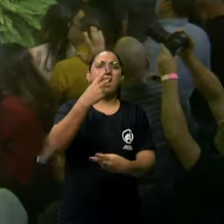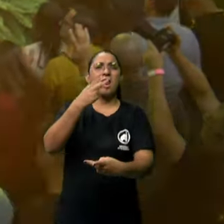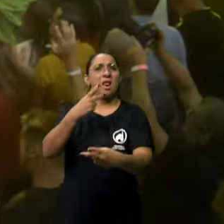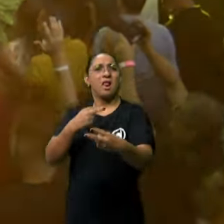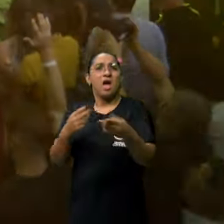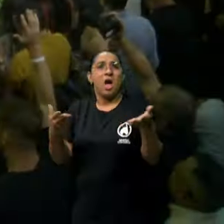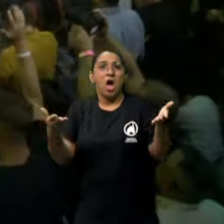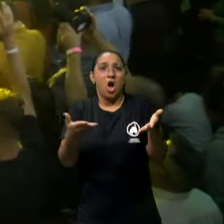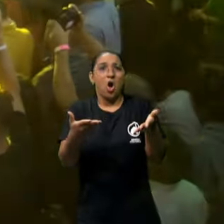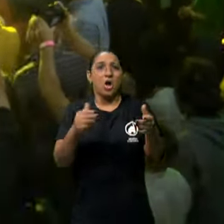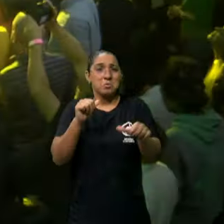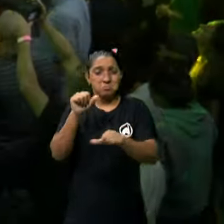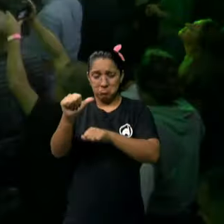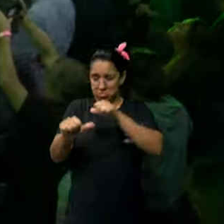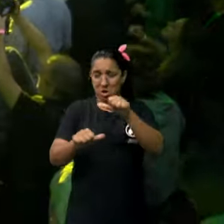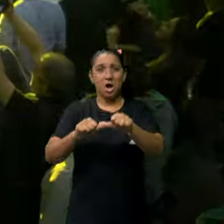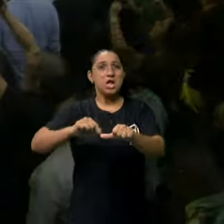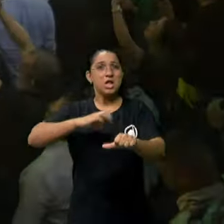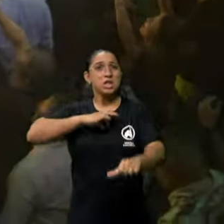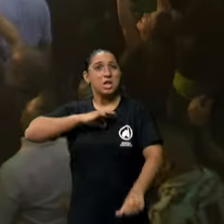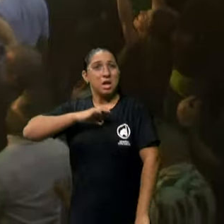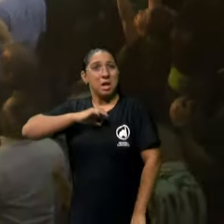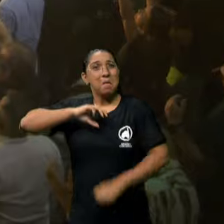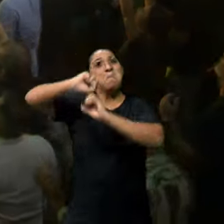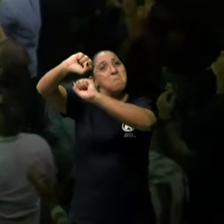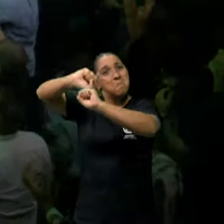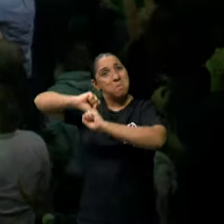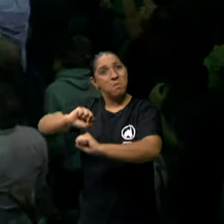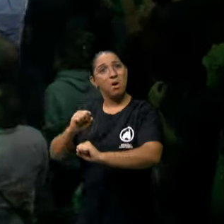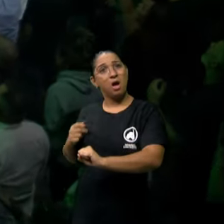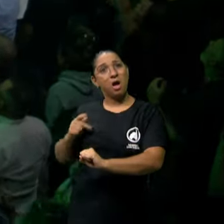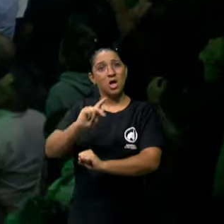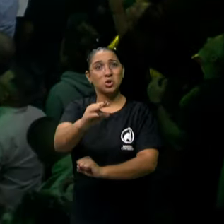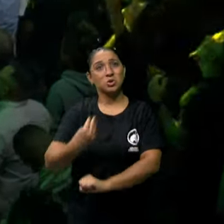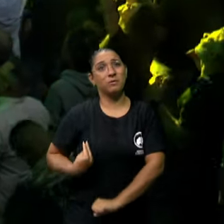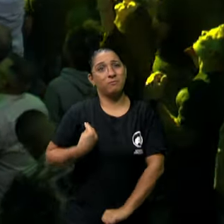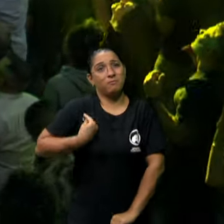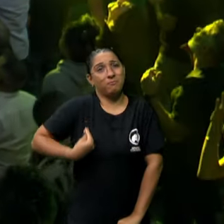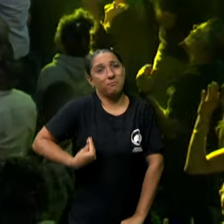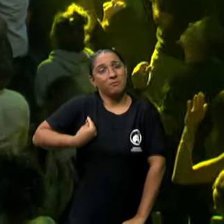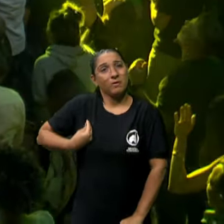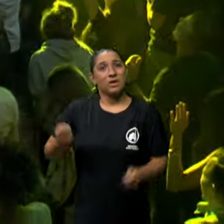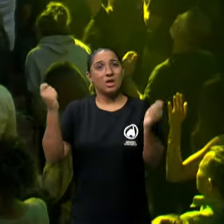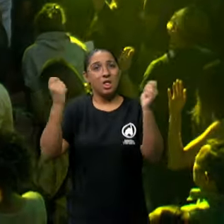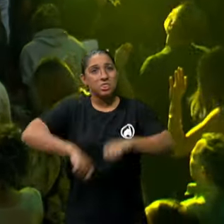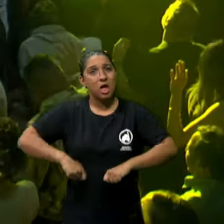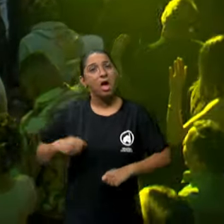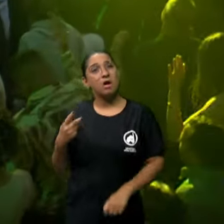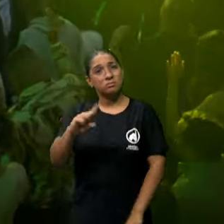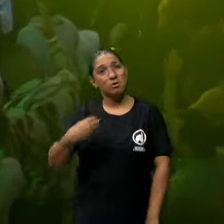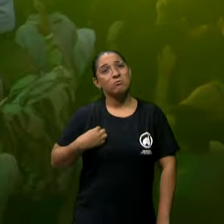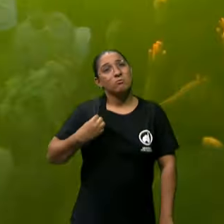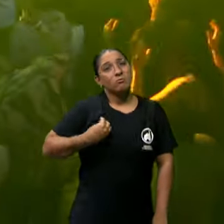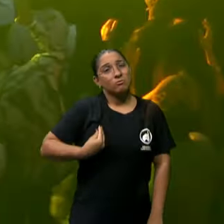revestido seja revestido de poder seja revestido de poder seja revestido de poder